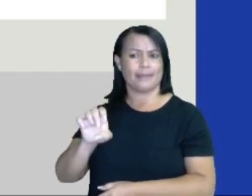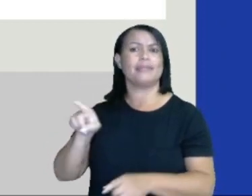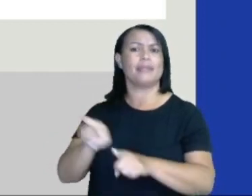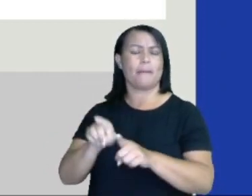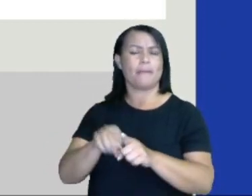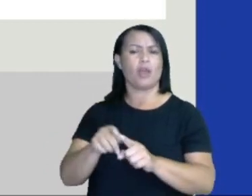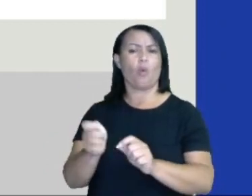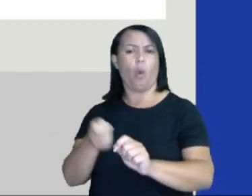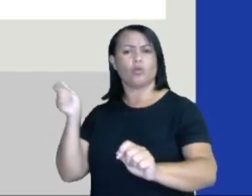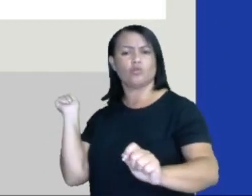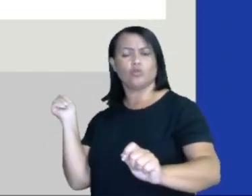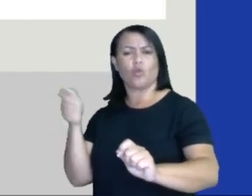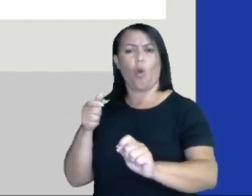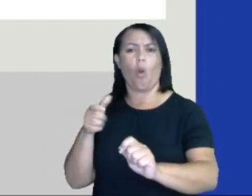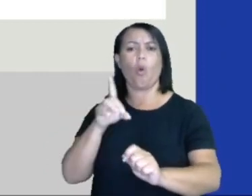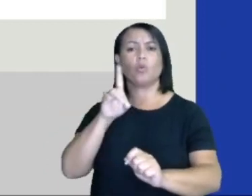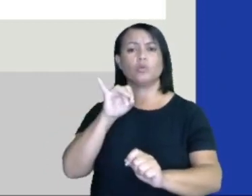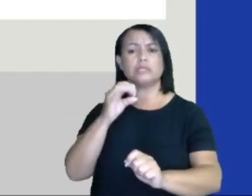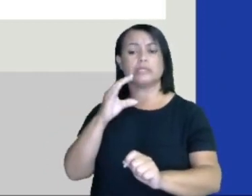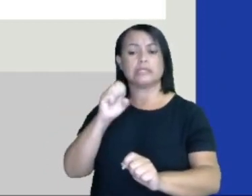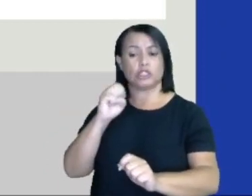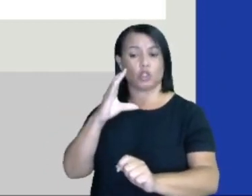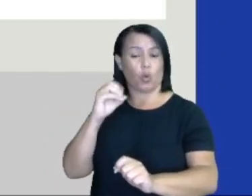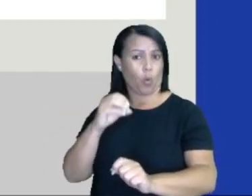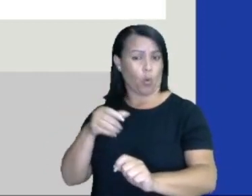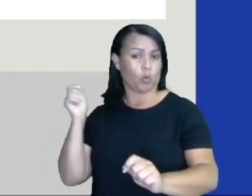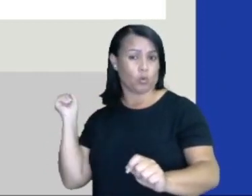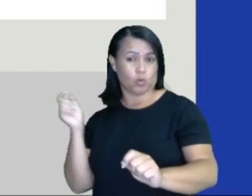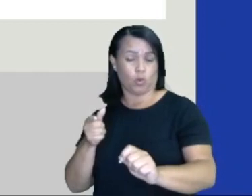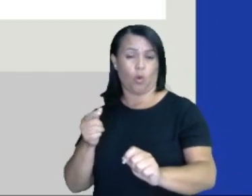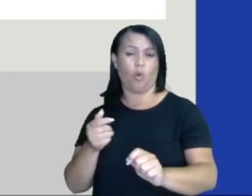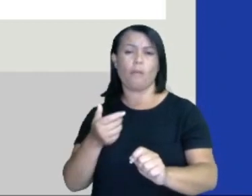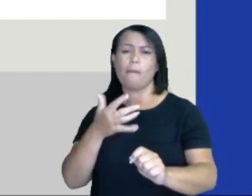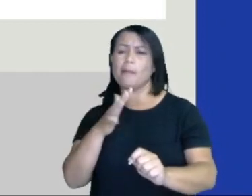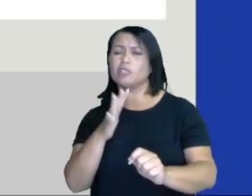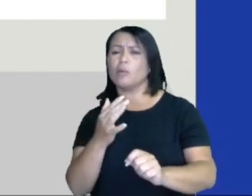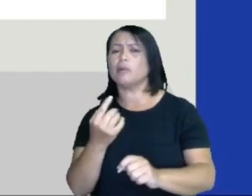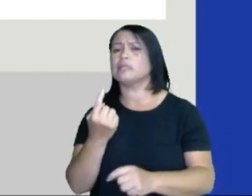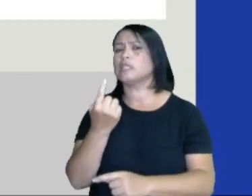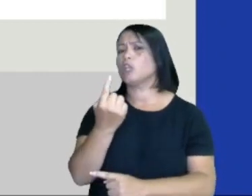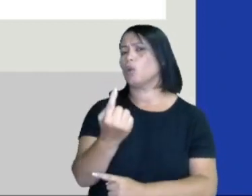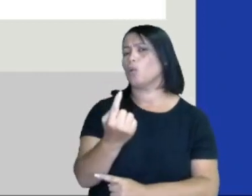né? Ele encontrou entre a marquinha